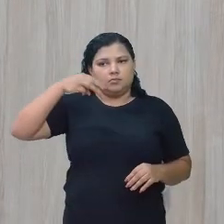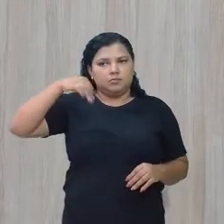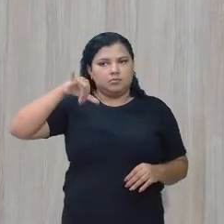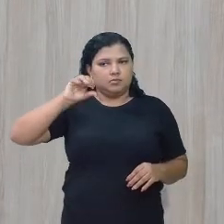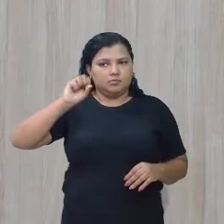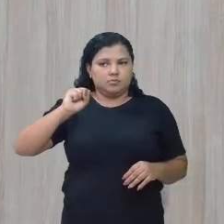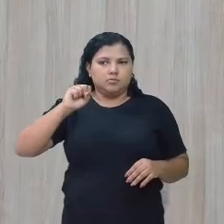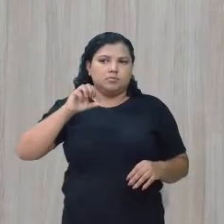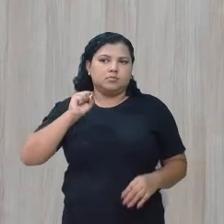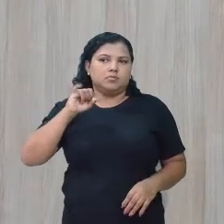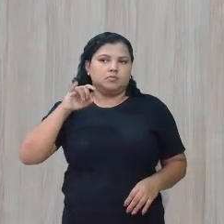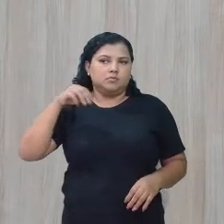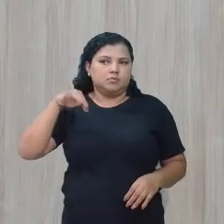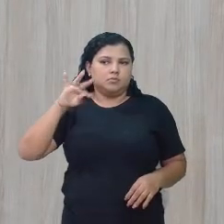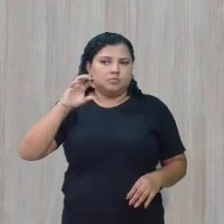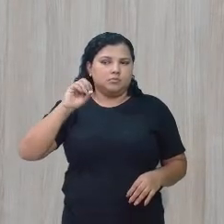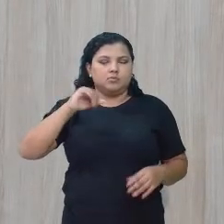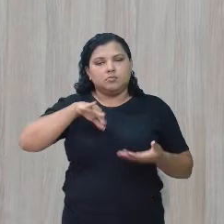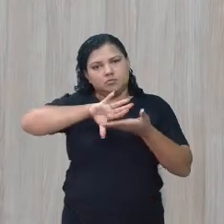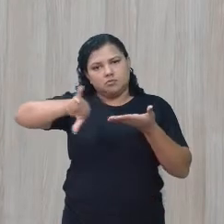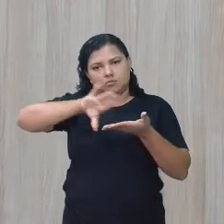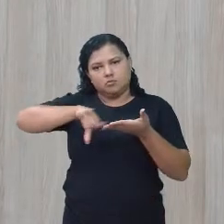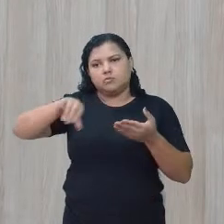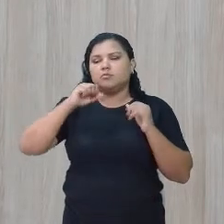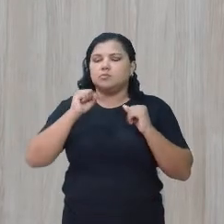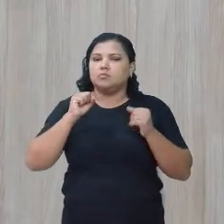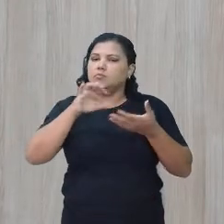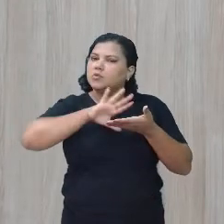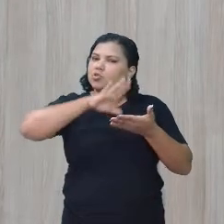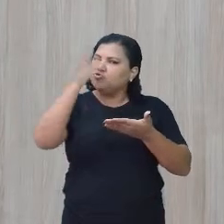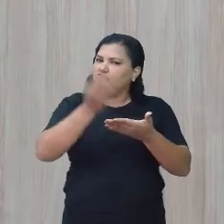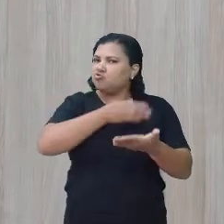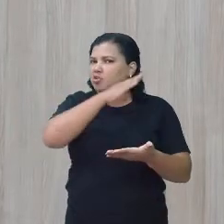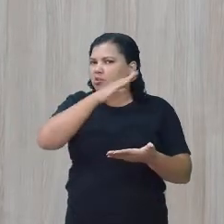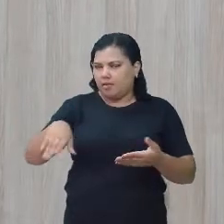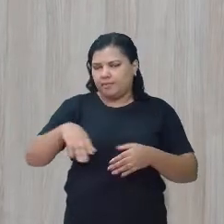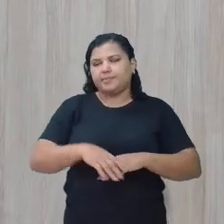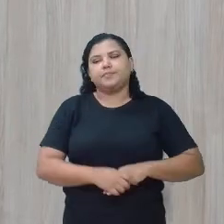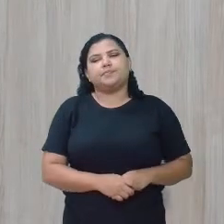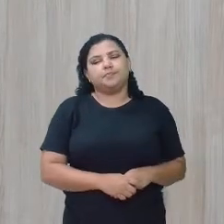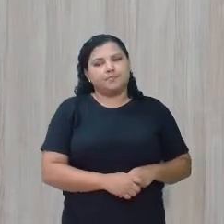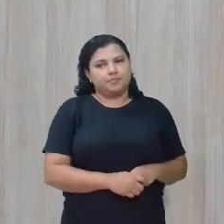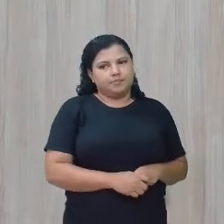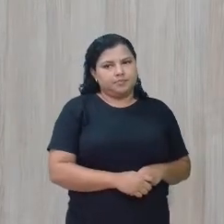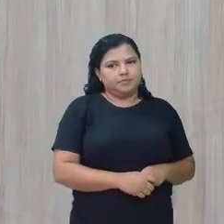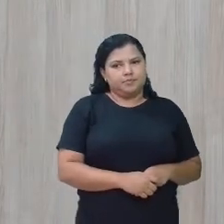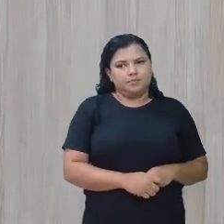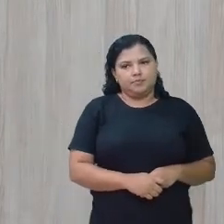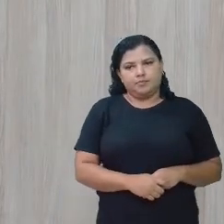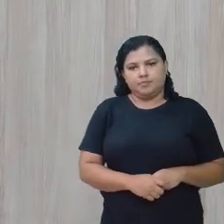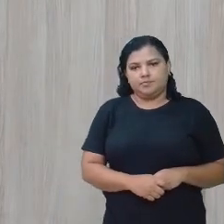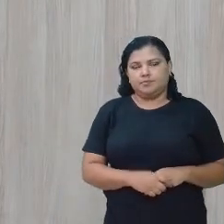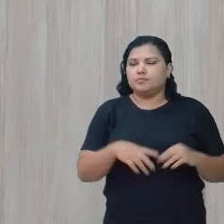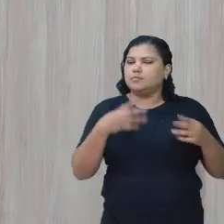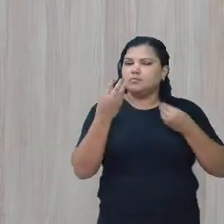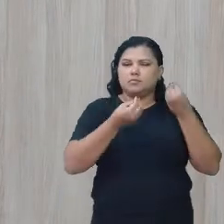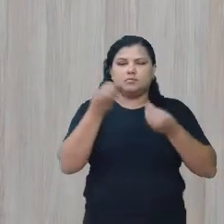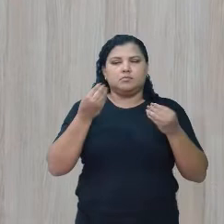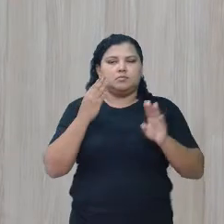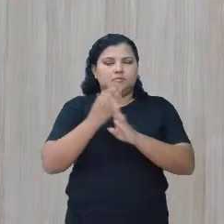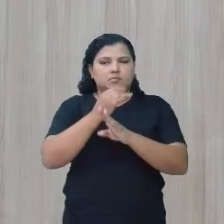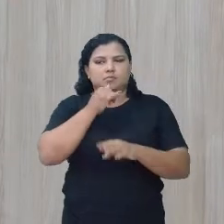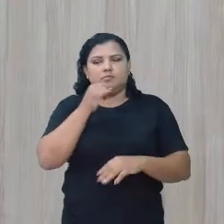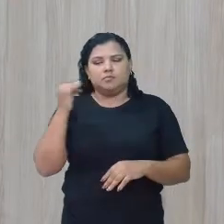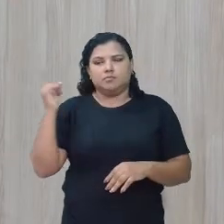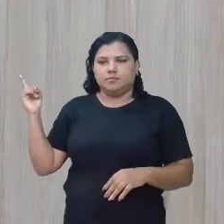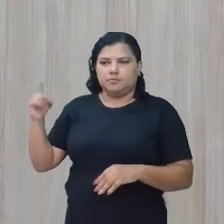são eliminados. A gente pode cortar os monômios que são simétricos. E como é que a gente encontra um monômio